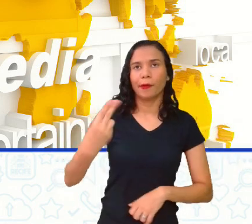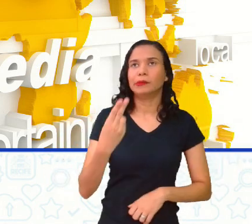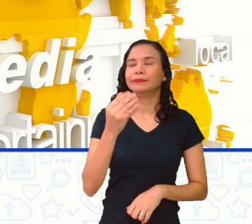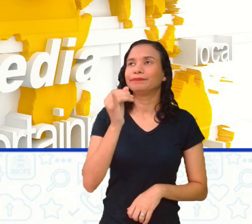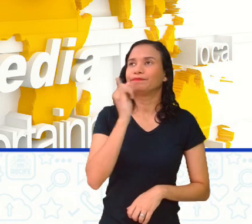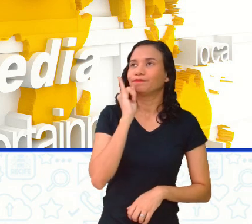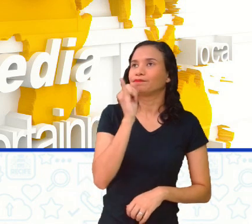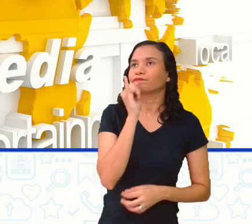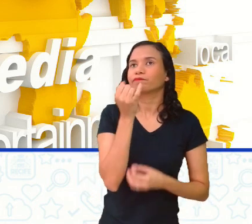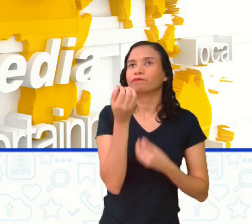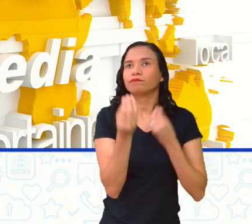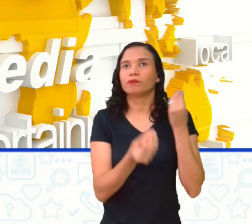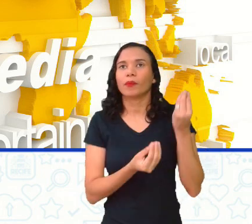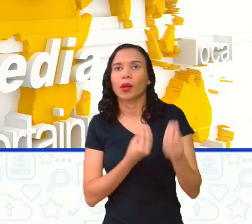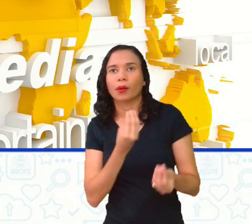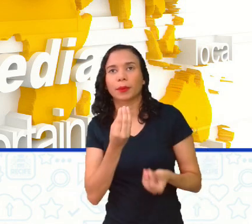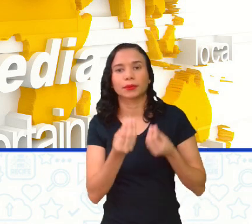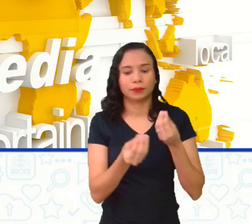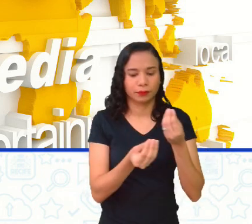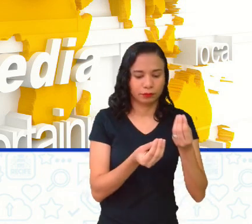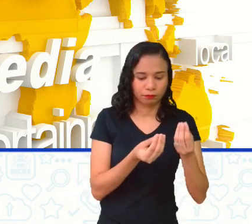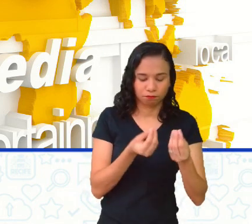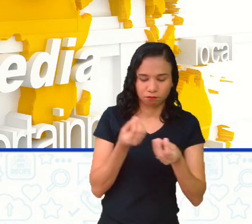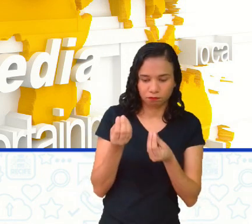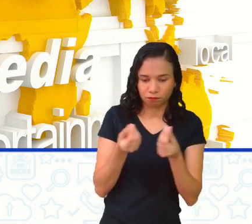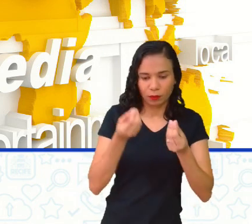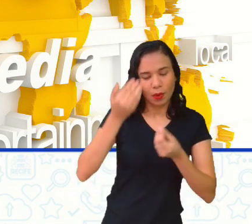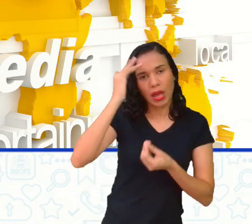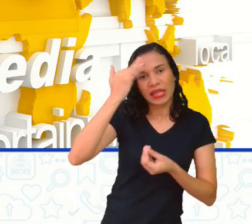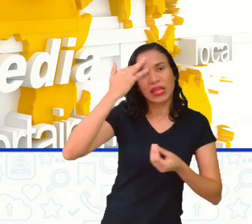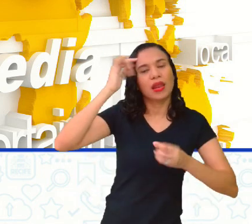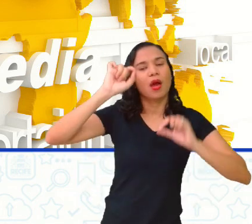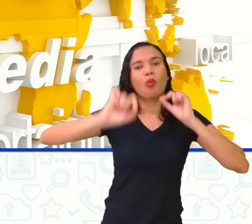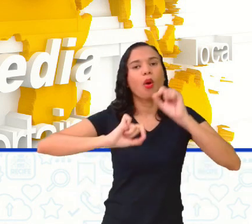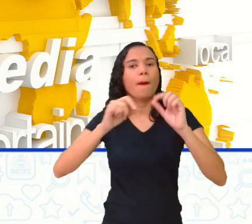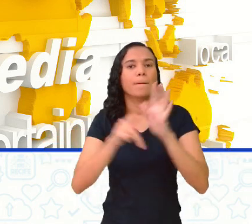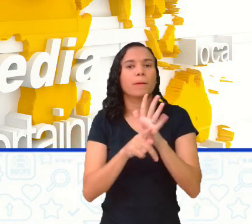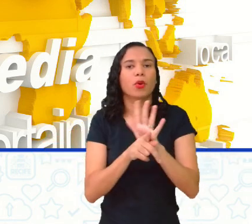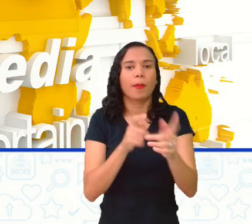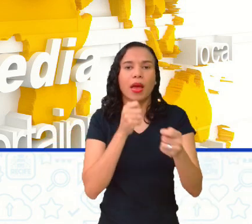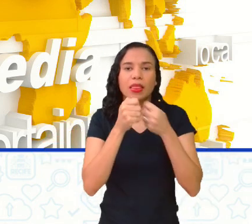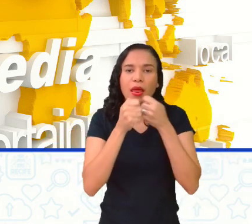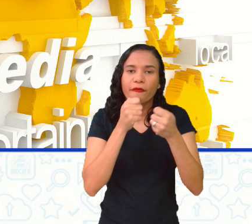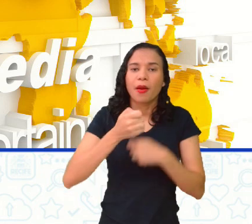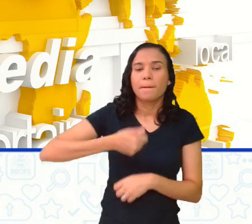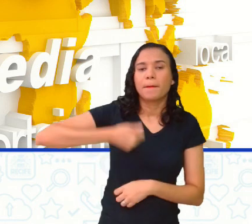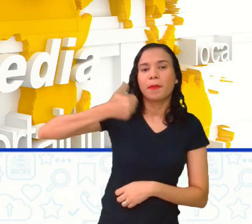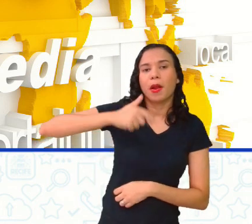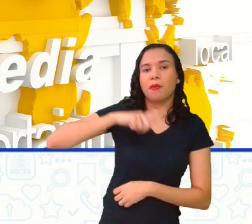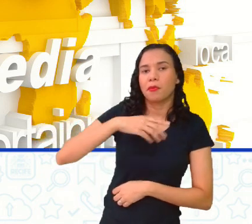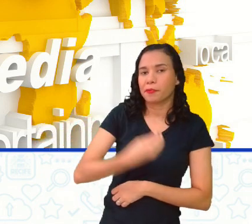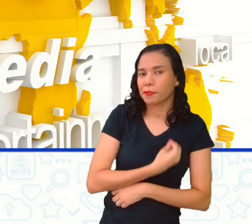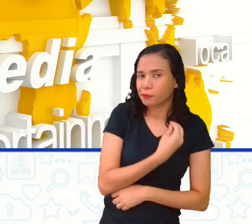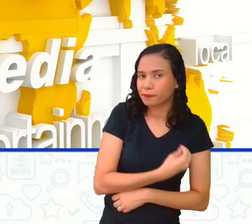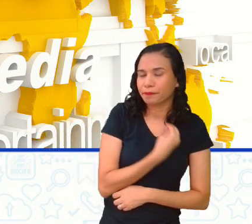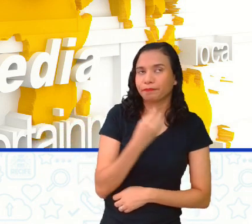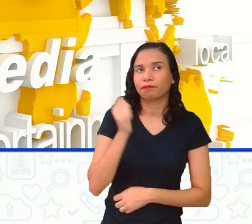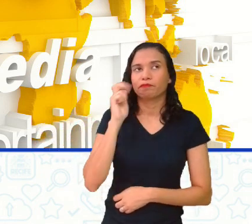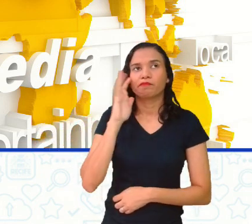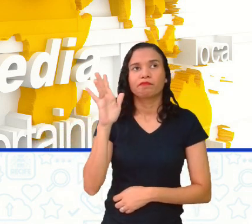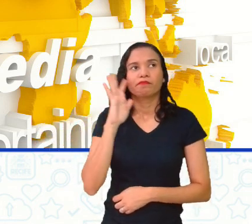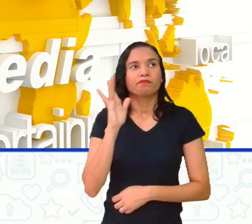né, de forma a entender quais das entrevistas vêm primeiro. Então, imagine